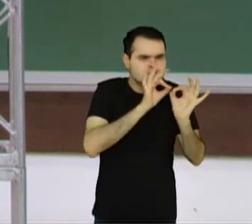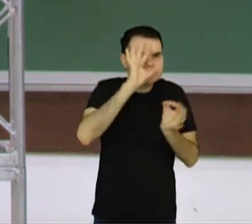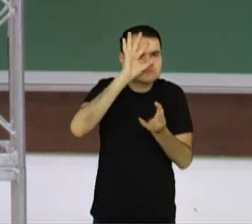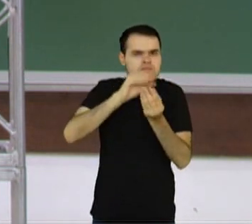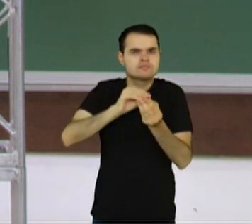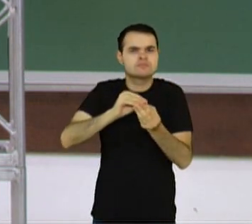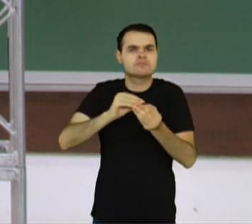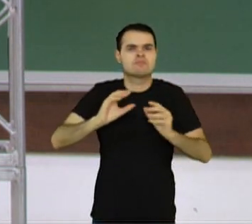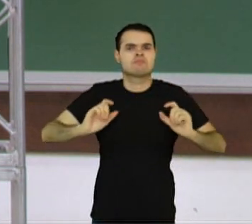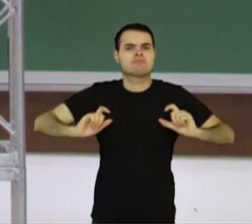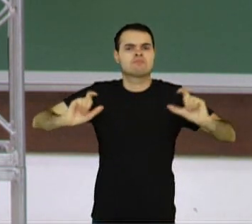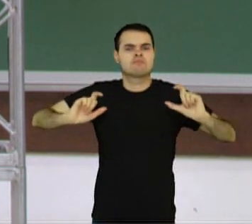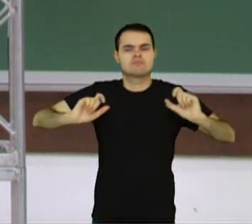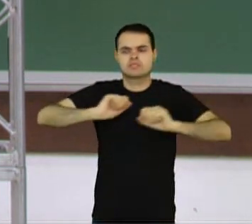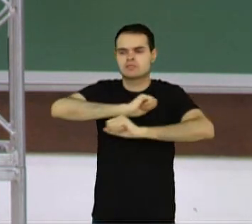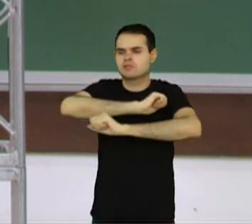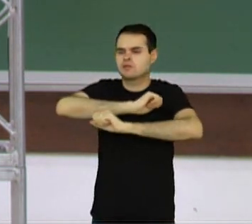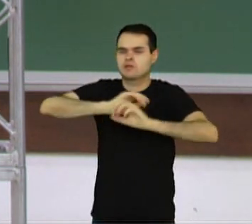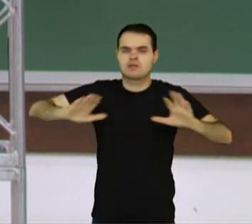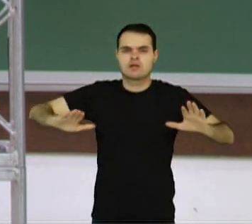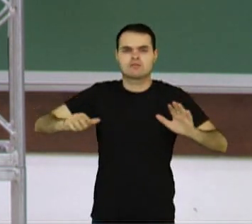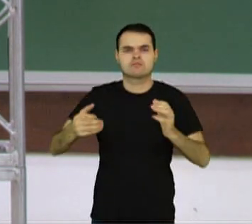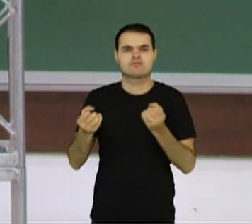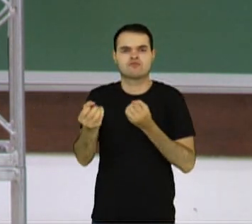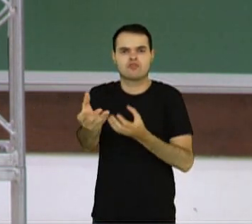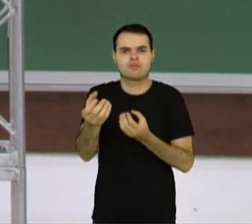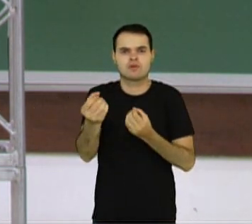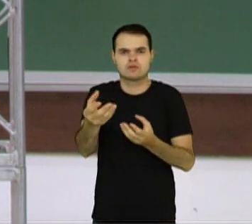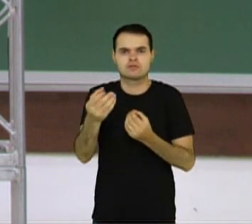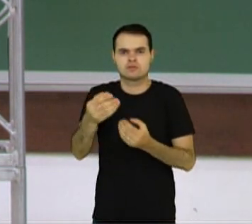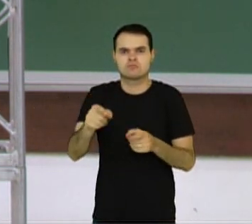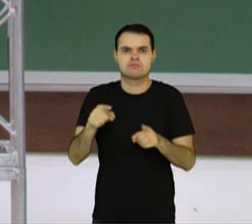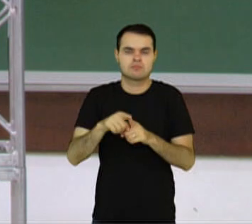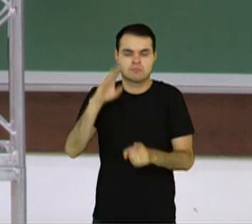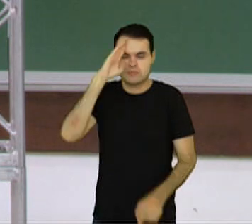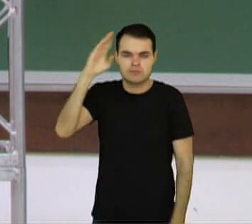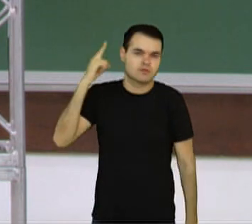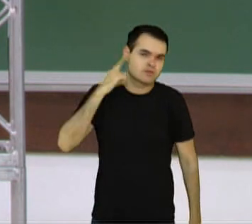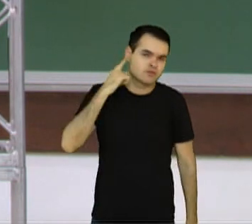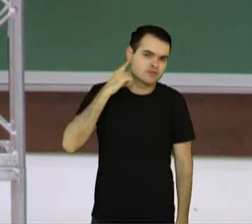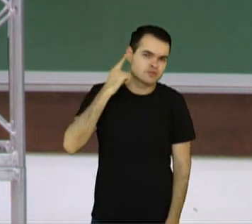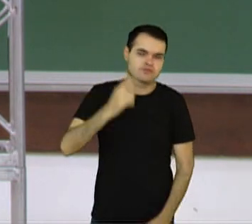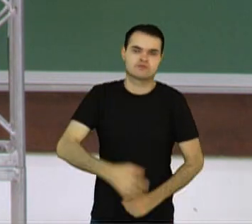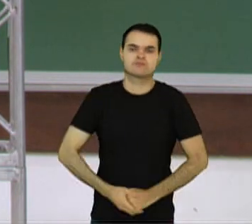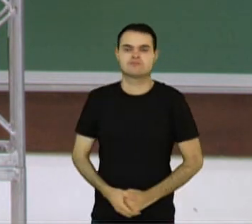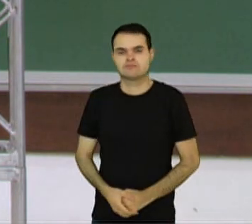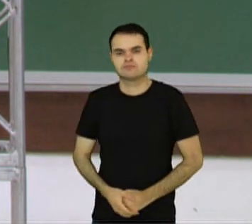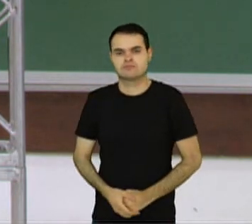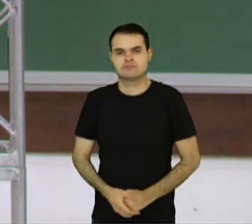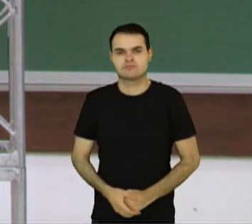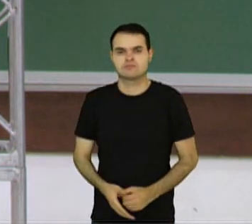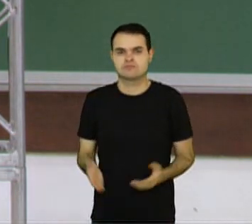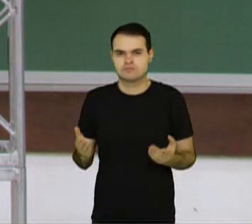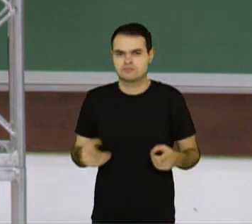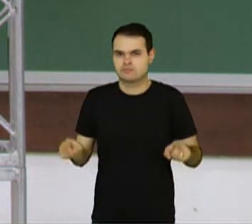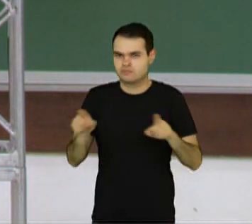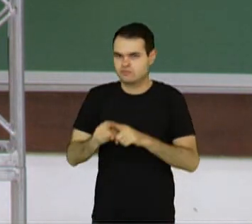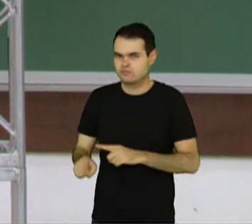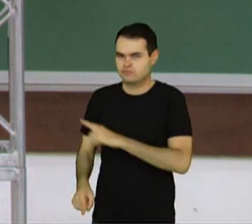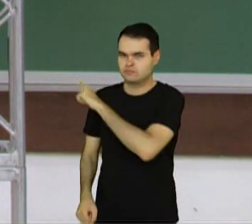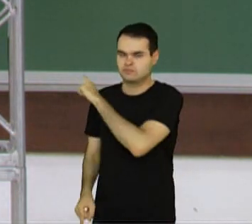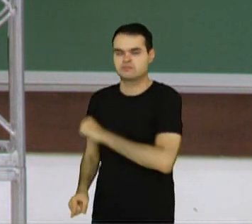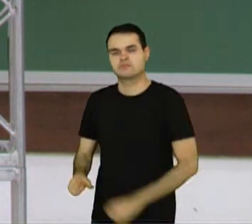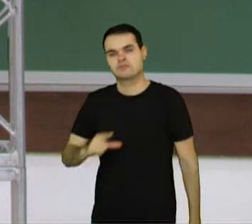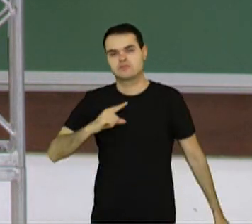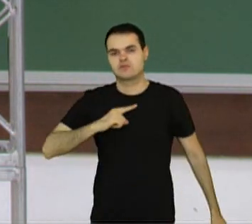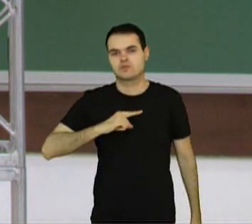concepção muito maior de clareza de dados, de informação e principalmente auditiva, ok? Vamos ali então, retomando aqui a nossa tela, olha o que